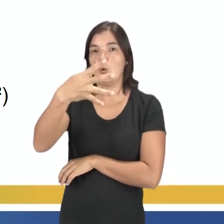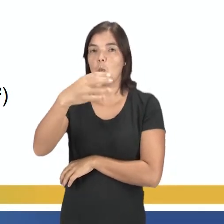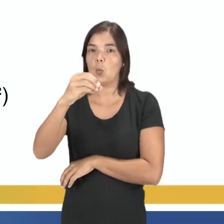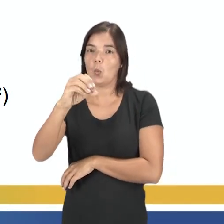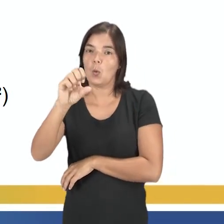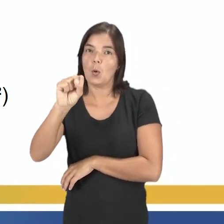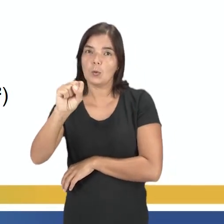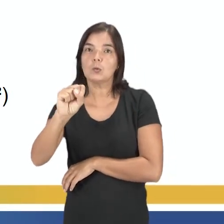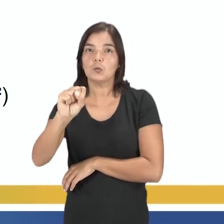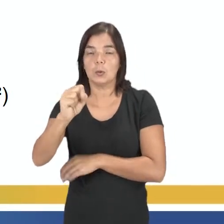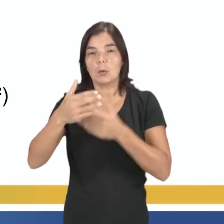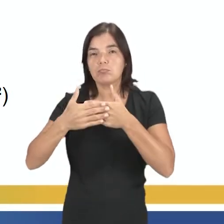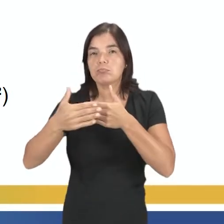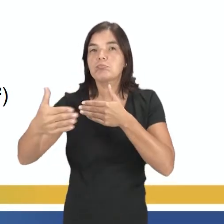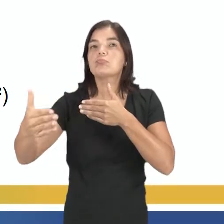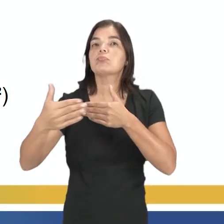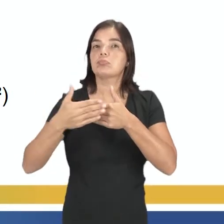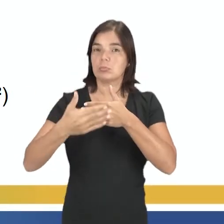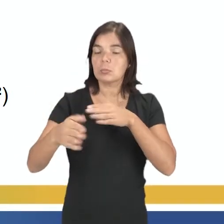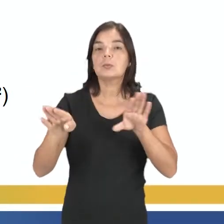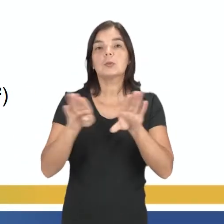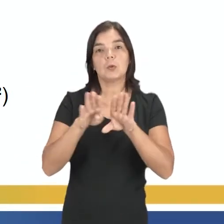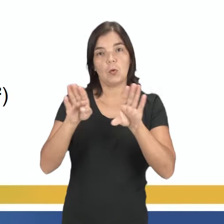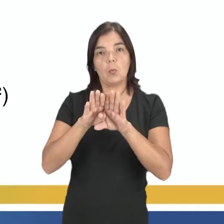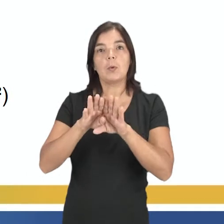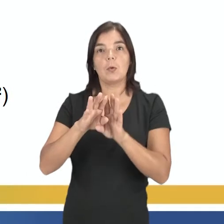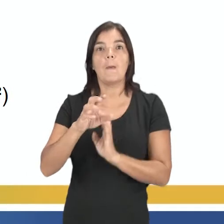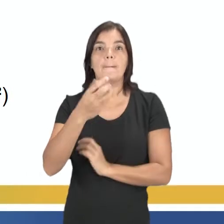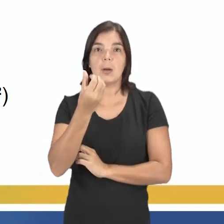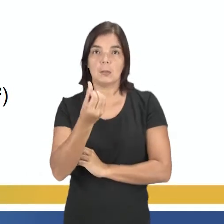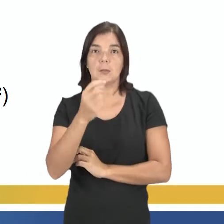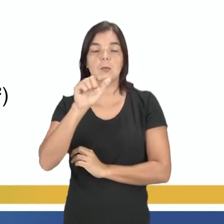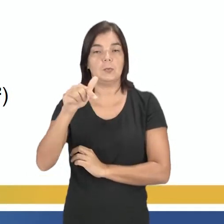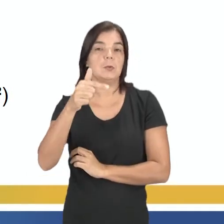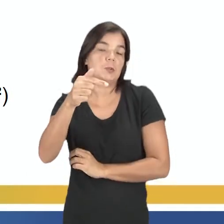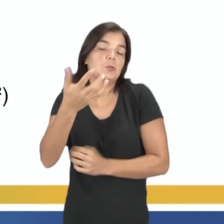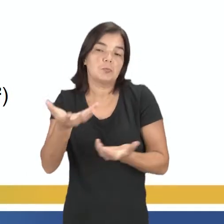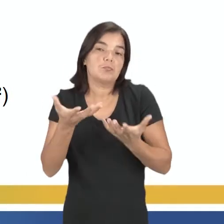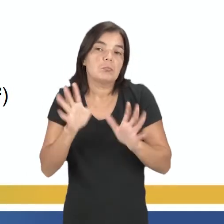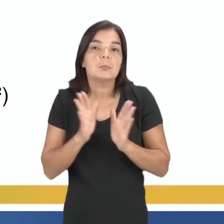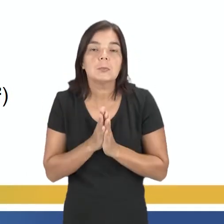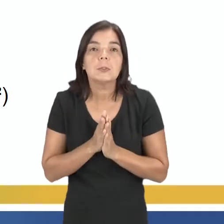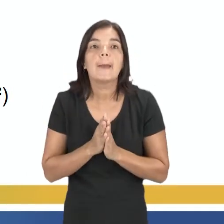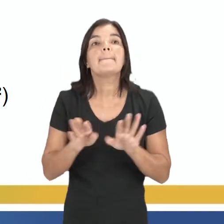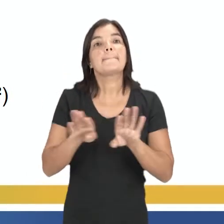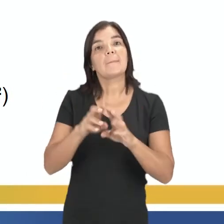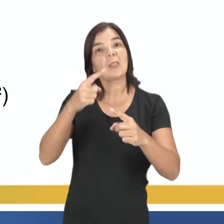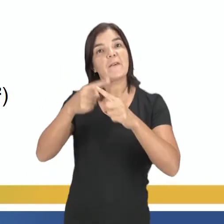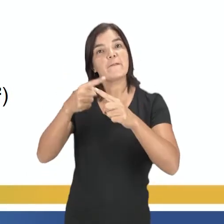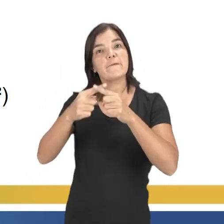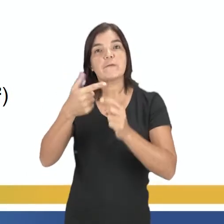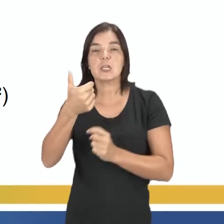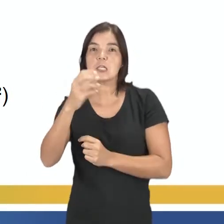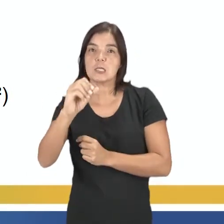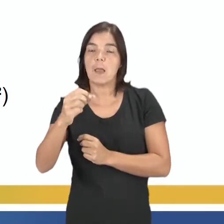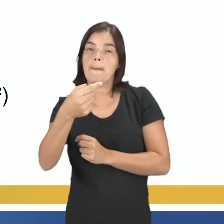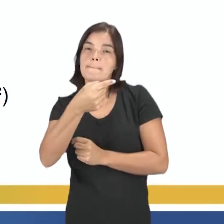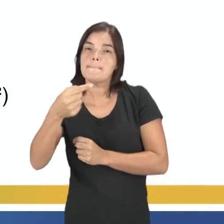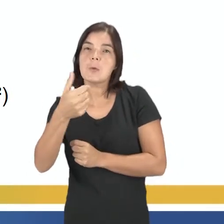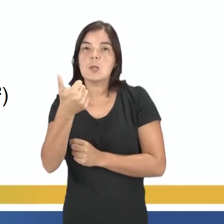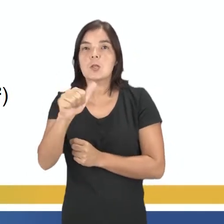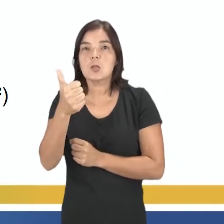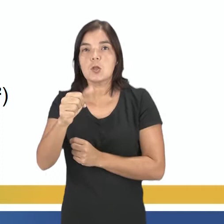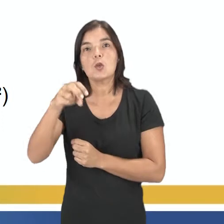6,67, e aí tem essa sequência de número que você pode arredondar para 6,7 se quiser, vezes 10 elevado a menos